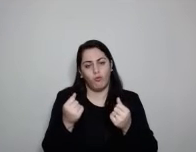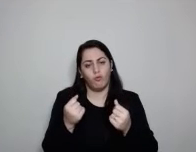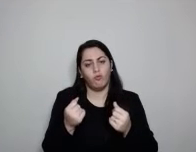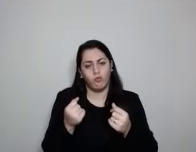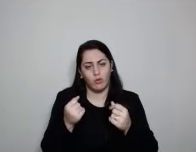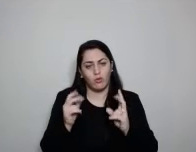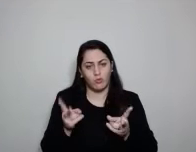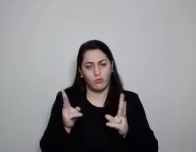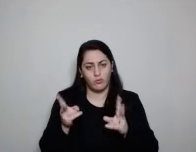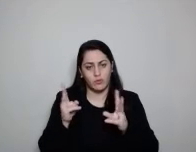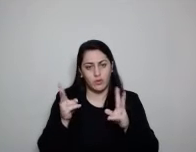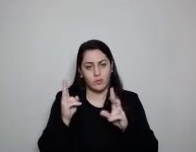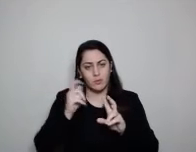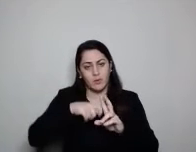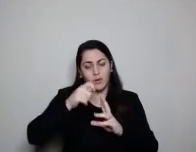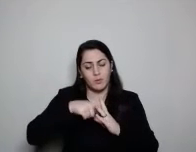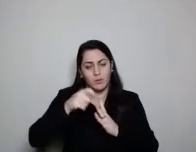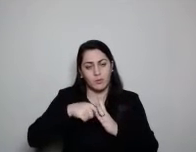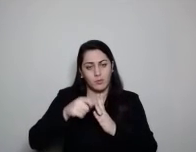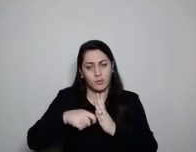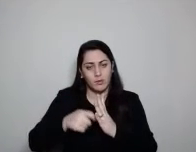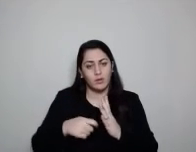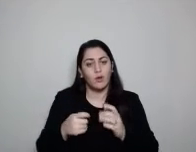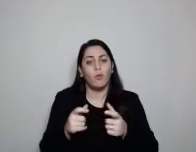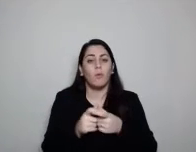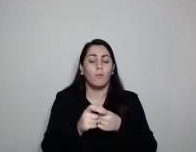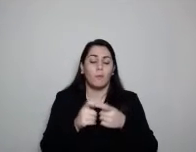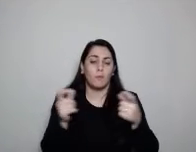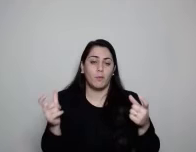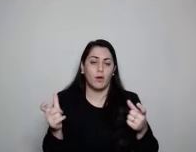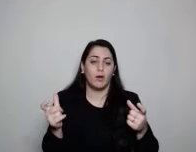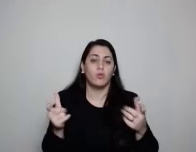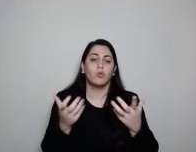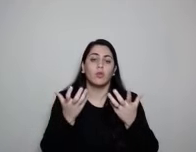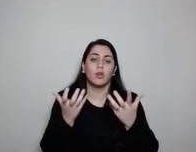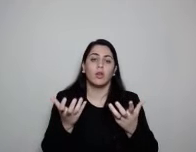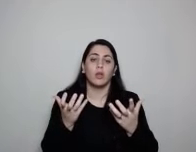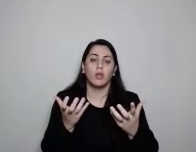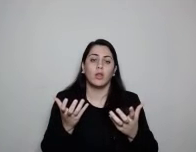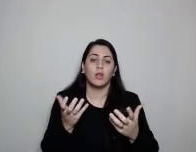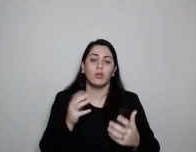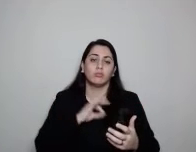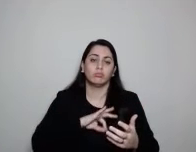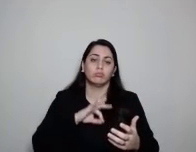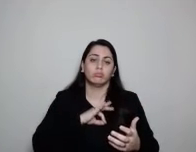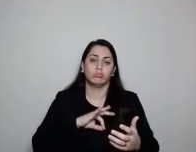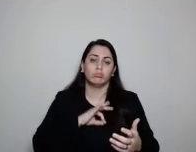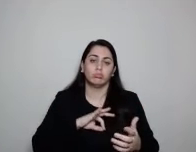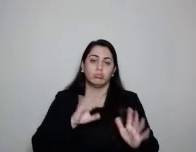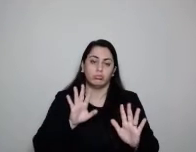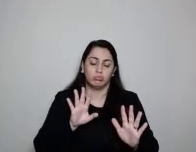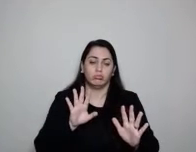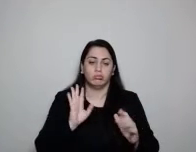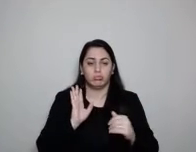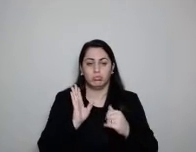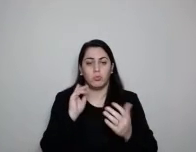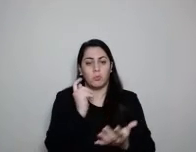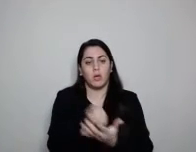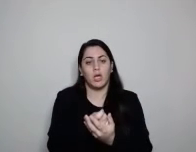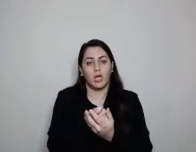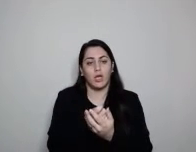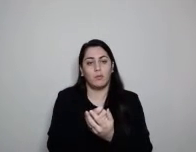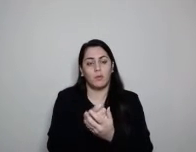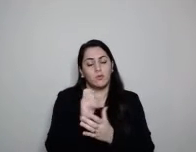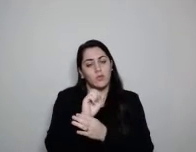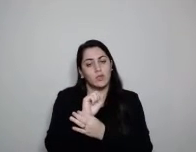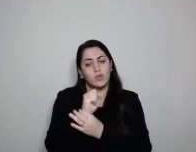todos os meses, geralmente os parceiros eles tendem a desejar esse tipo de remuneração. É, uma, de certa forma, uma segurança que eles têm ao